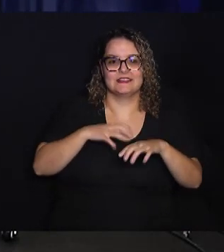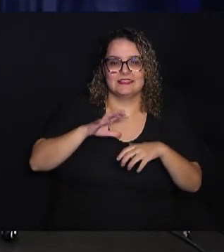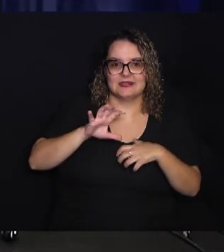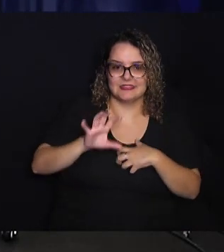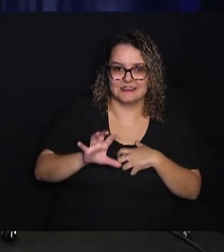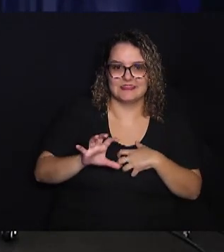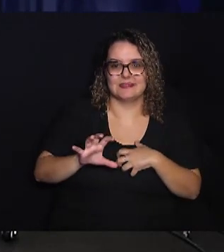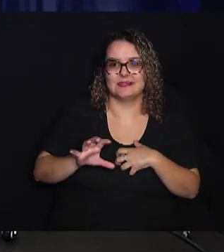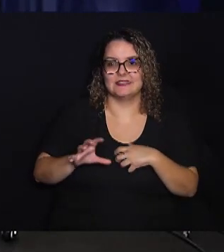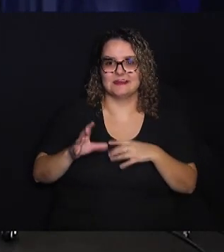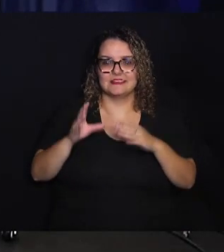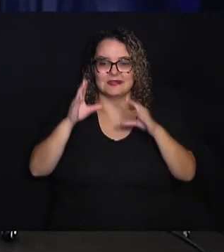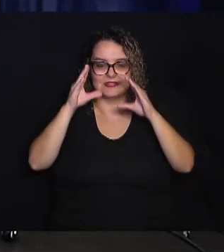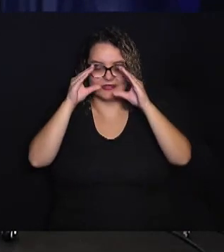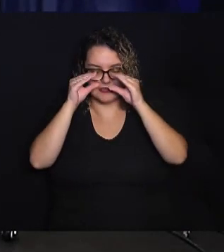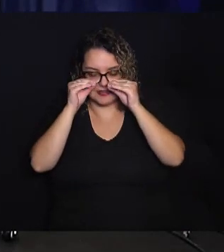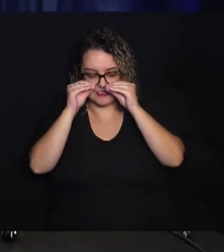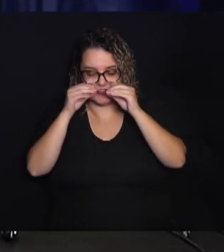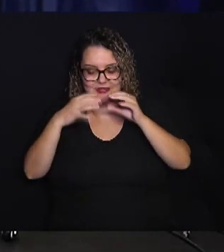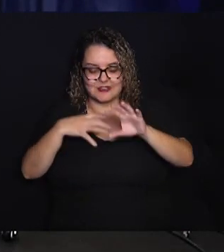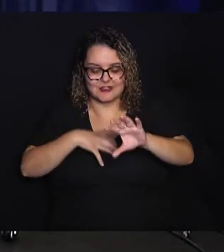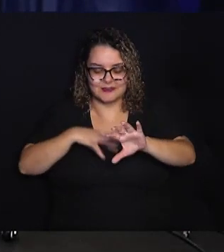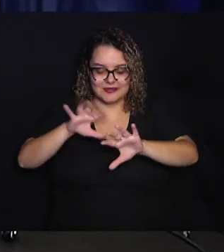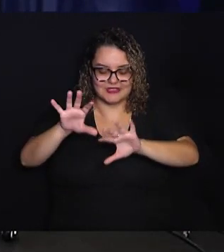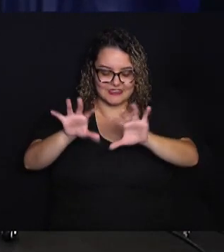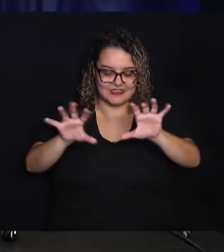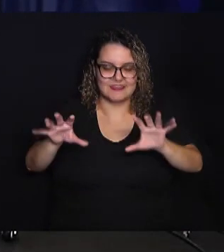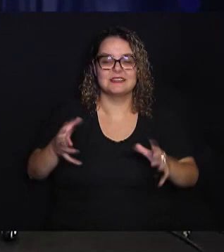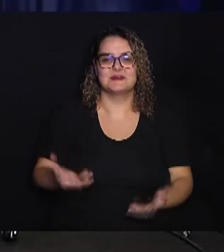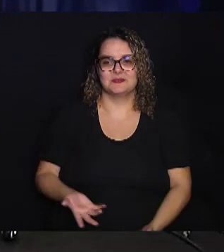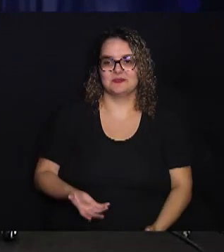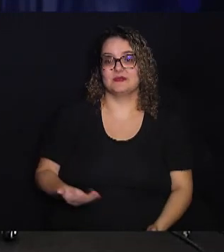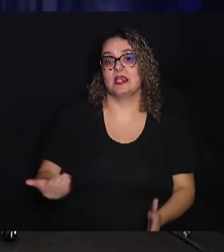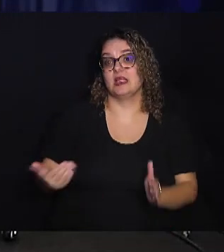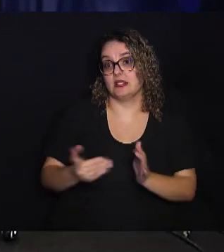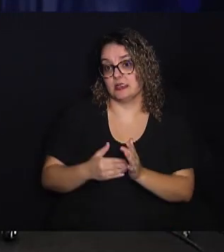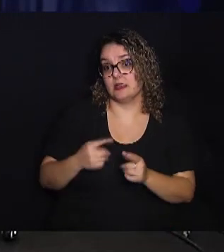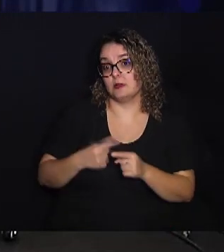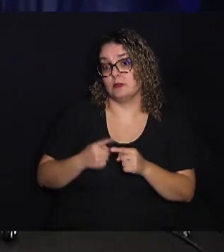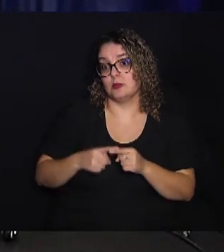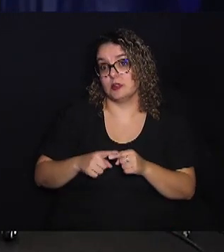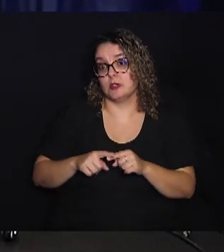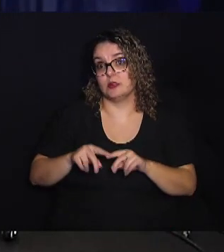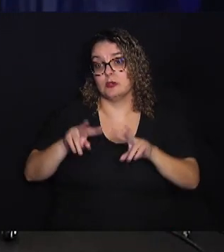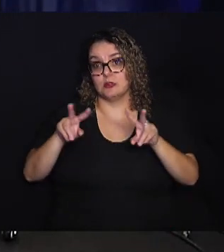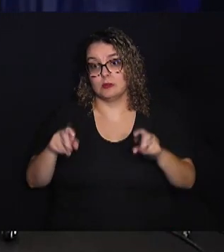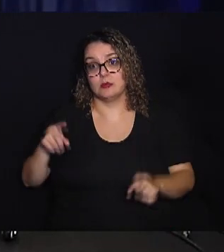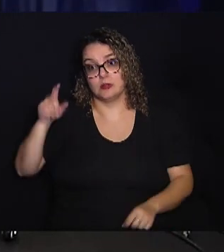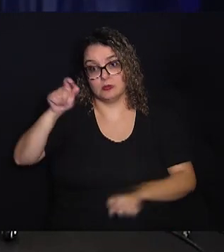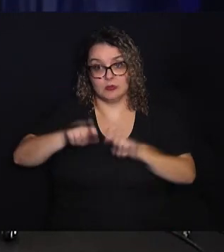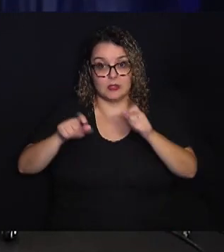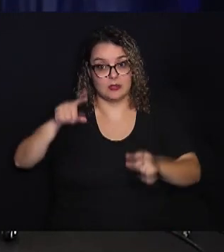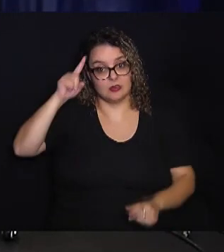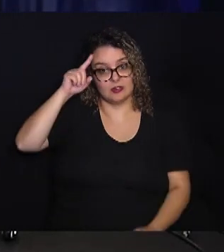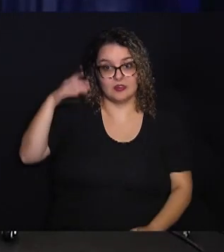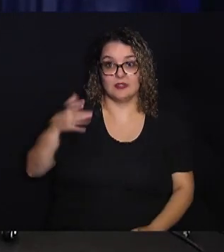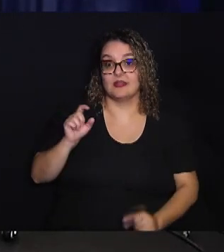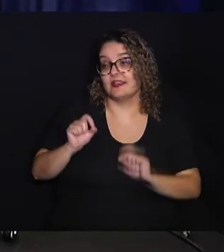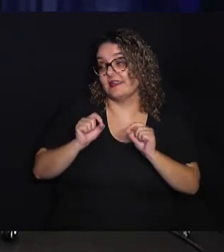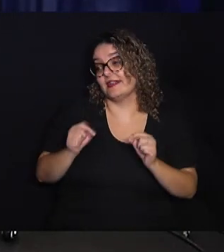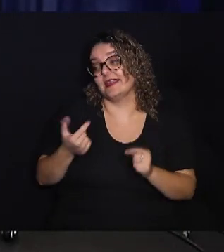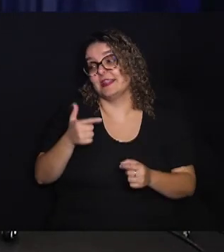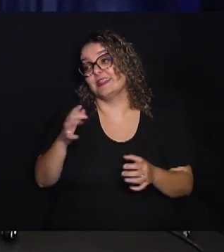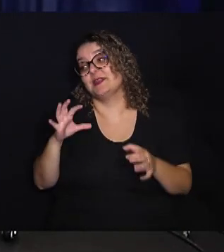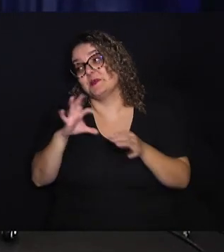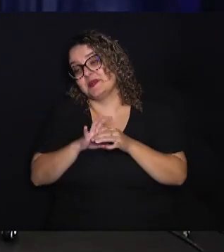outro, Fechar ter os essa olhos, empatia, né? fechar os olhos, né? Até porque o tema é pessoas no cotidiano, quem não se conecta com isso, né?